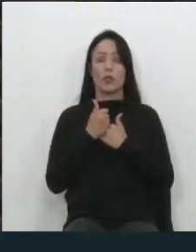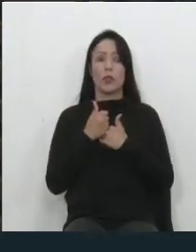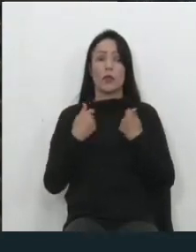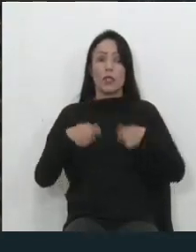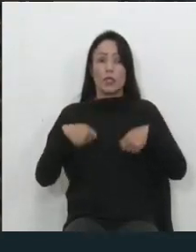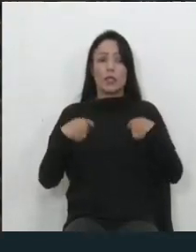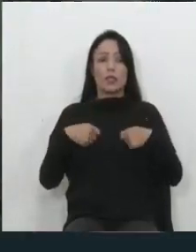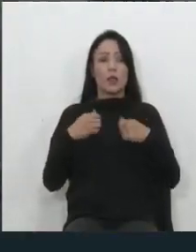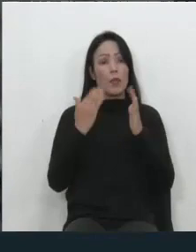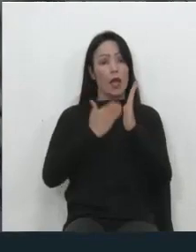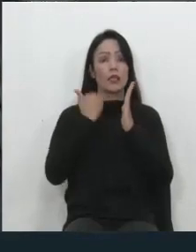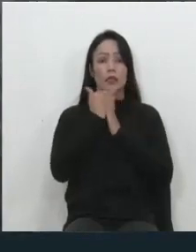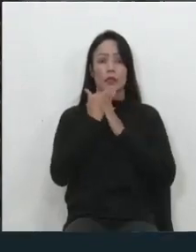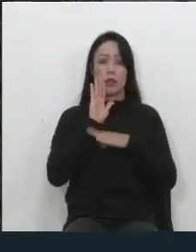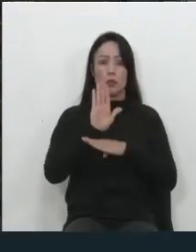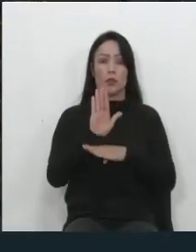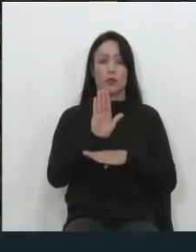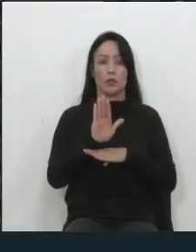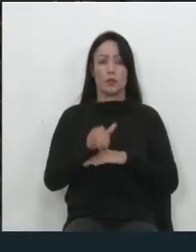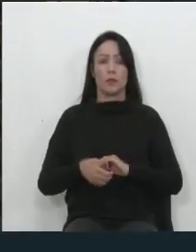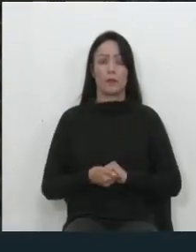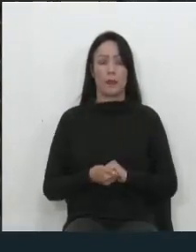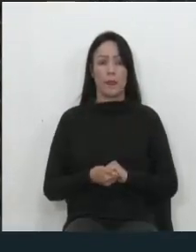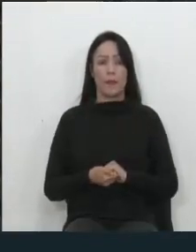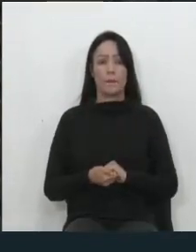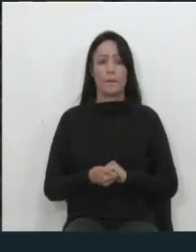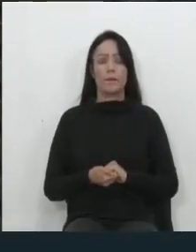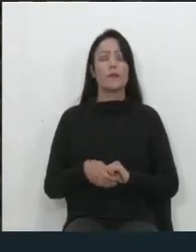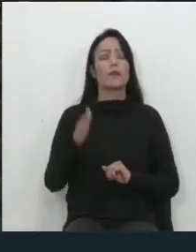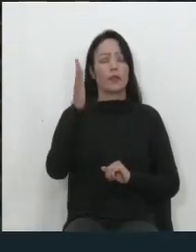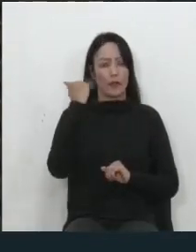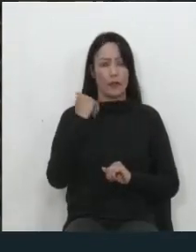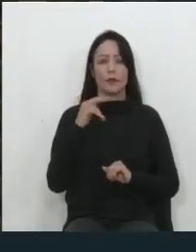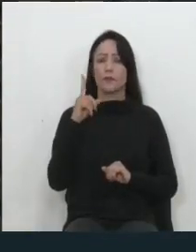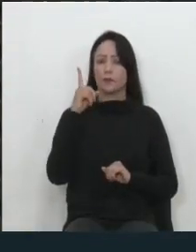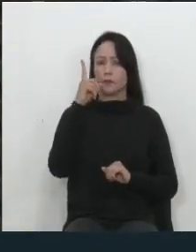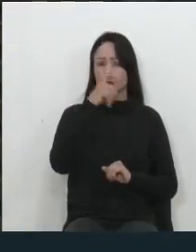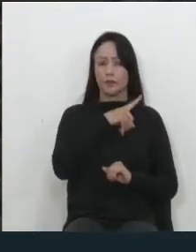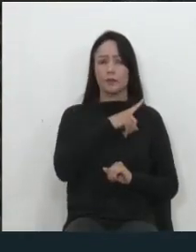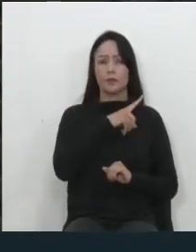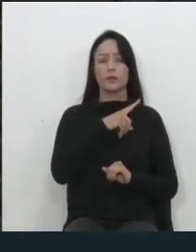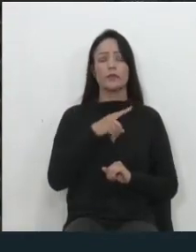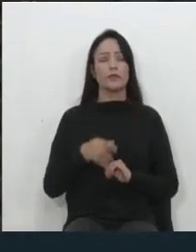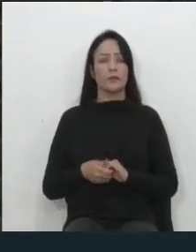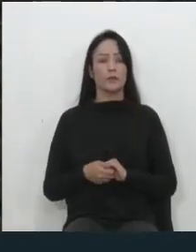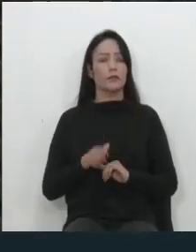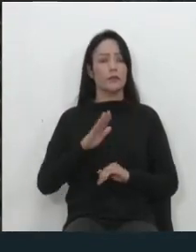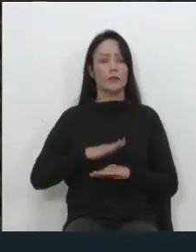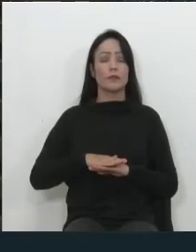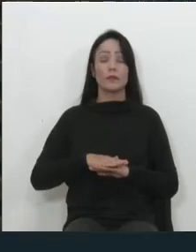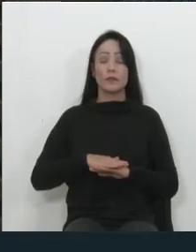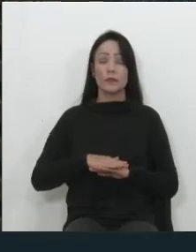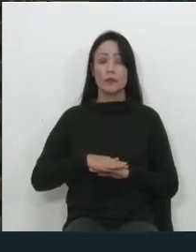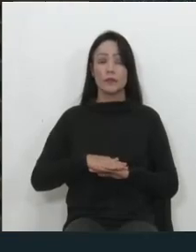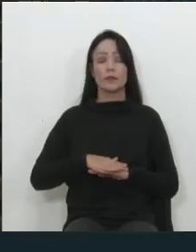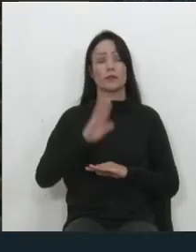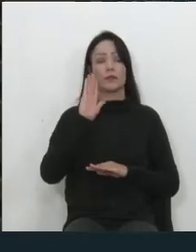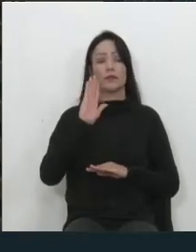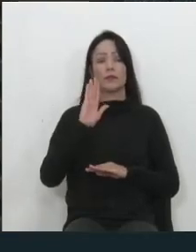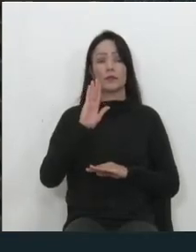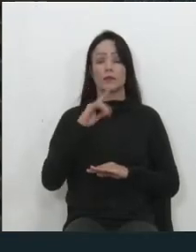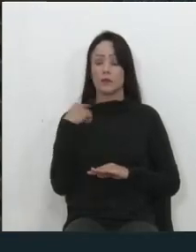os mais severos. É, sabemos da complexidade, mas acima de tudo, o que